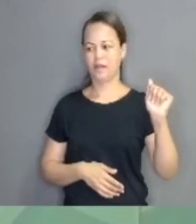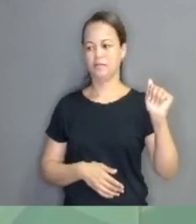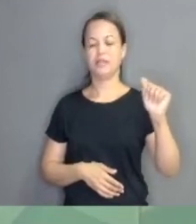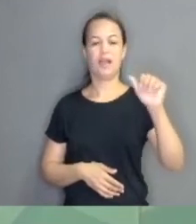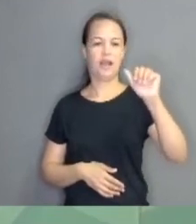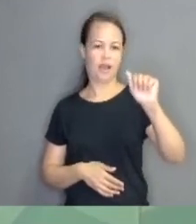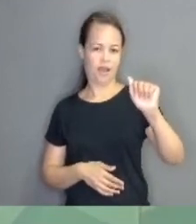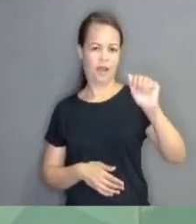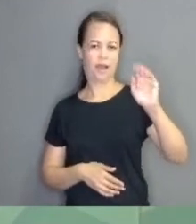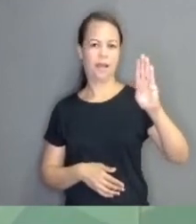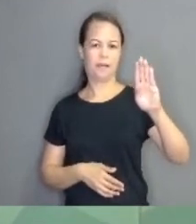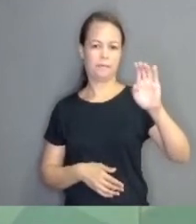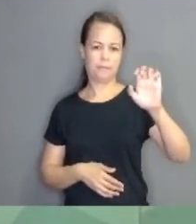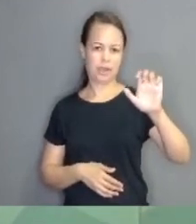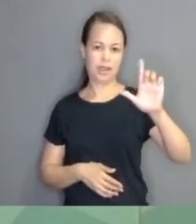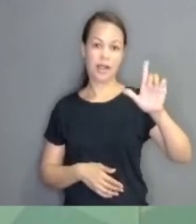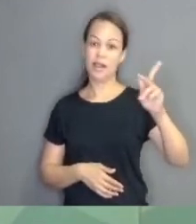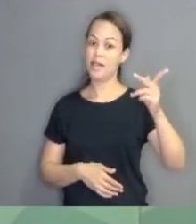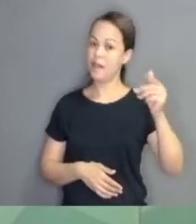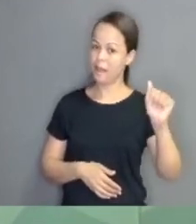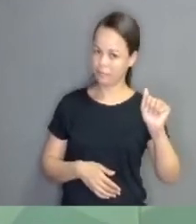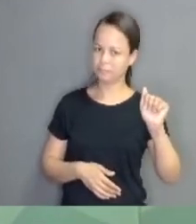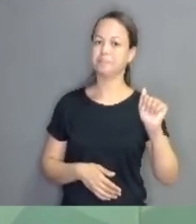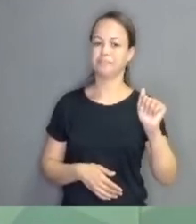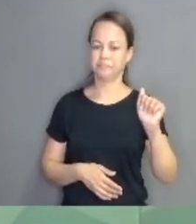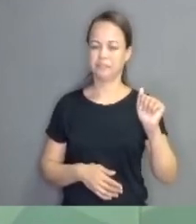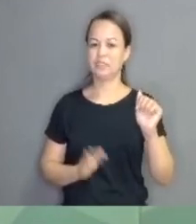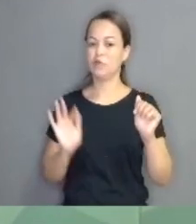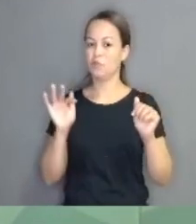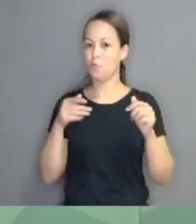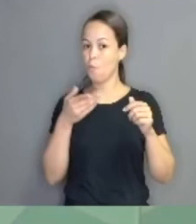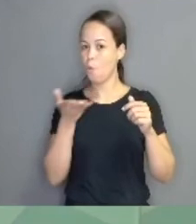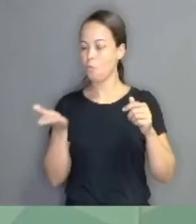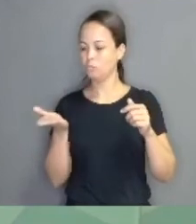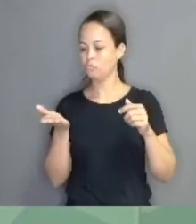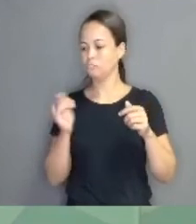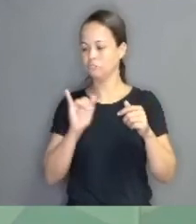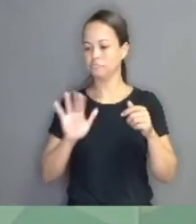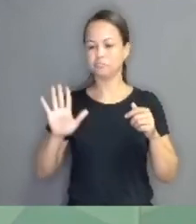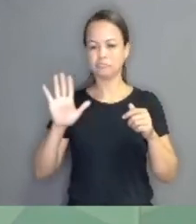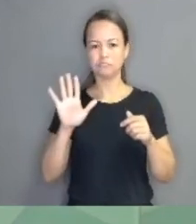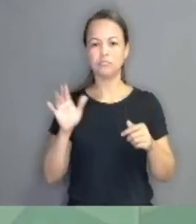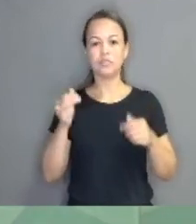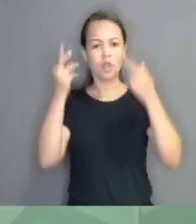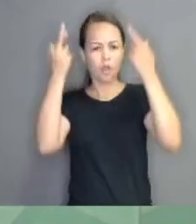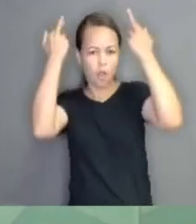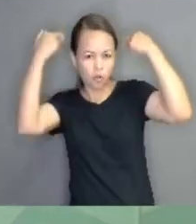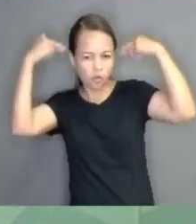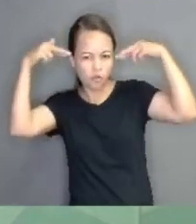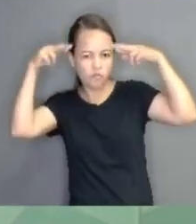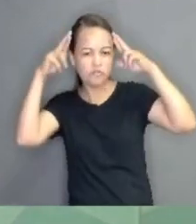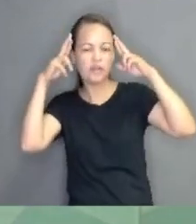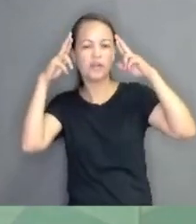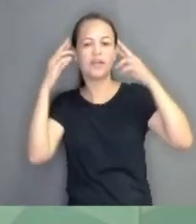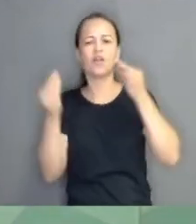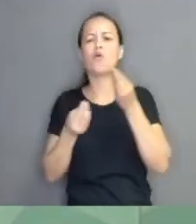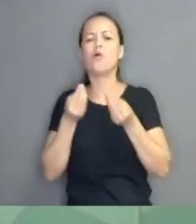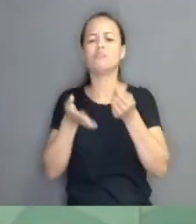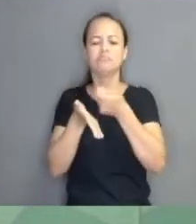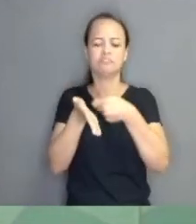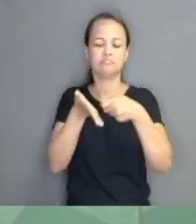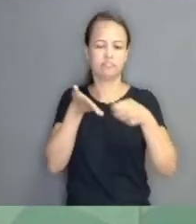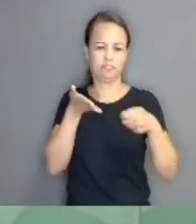pessoal a b e eu próximo ovelha como é que eu escrevo ovelha